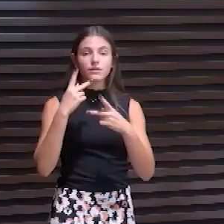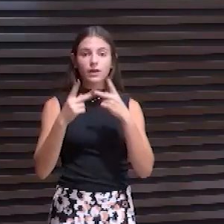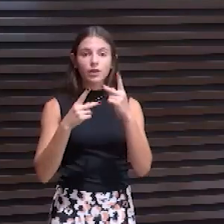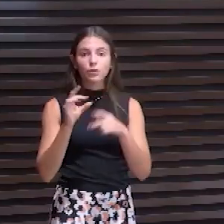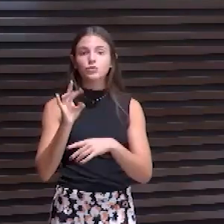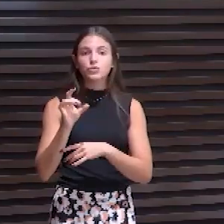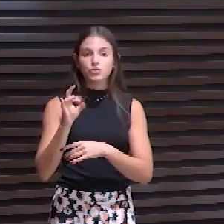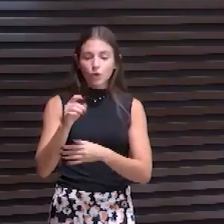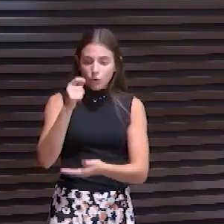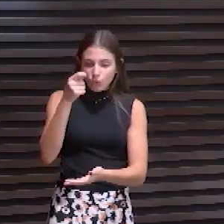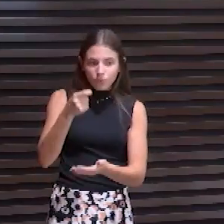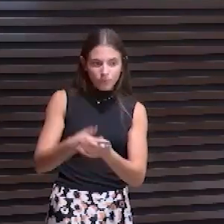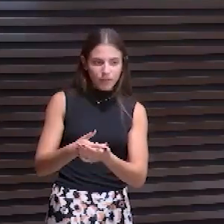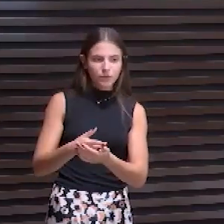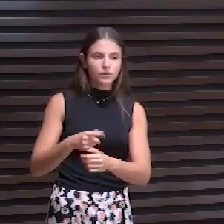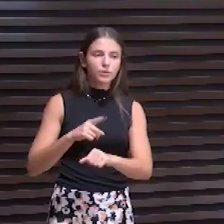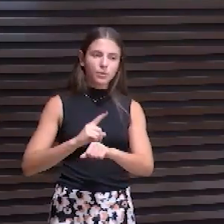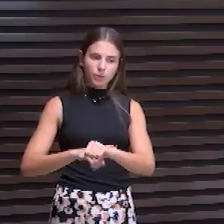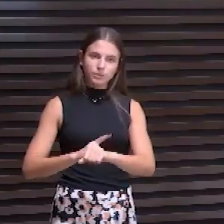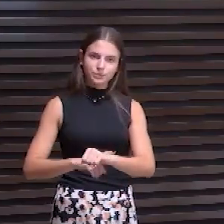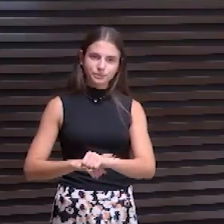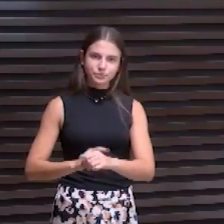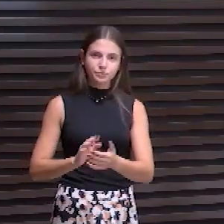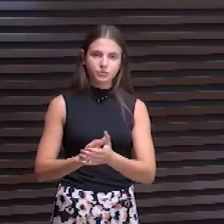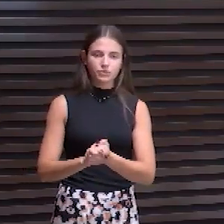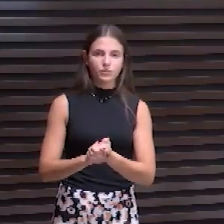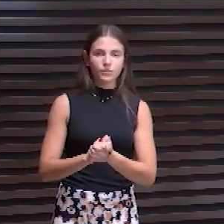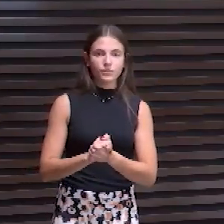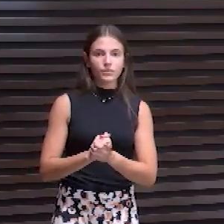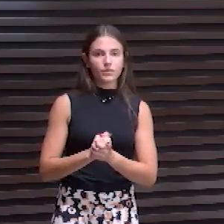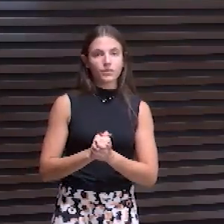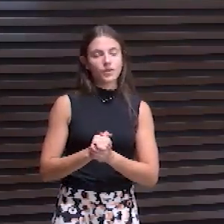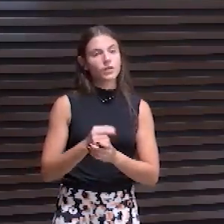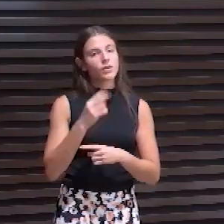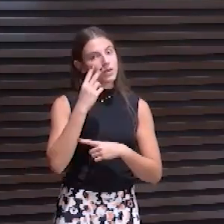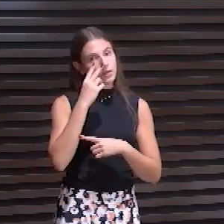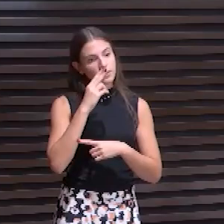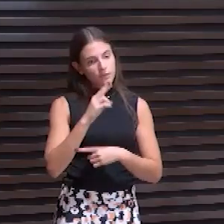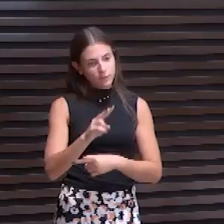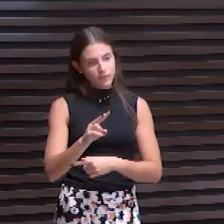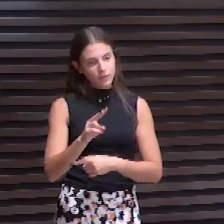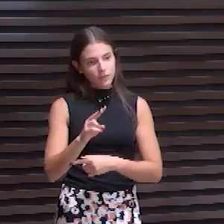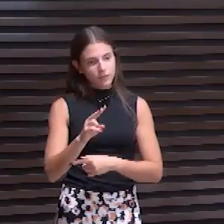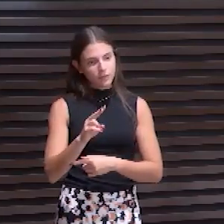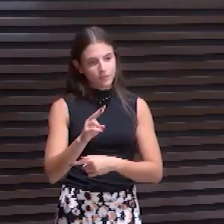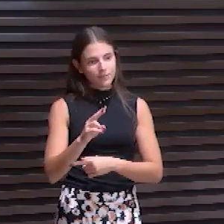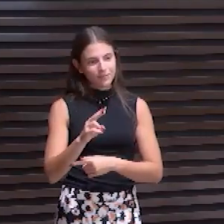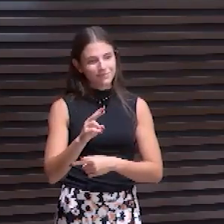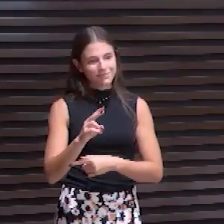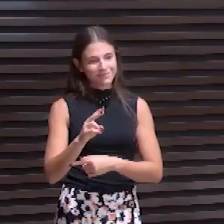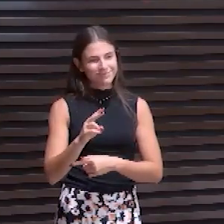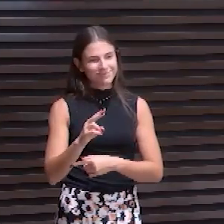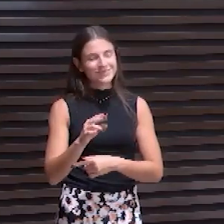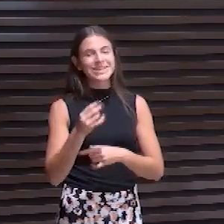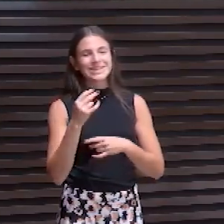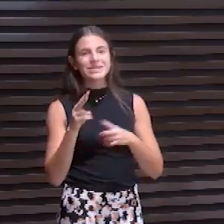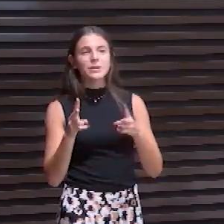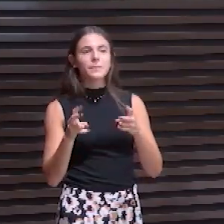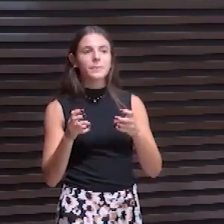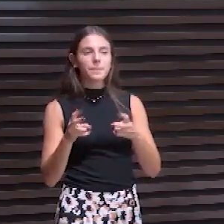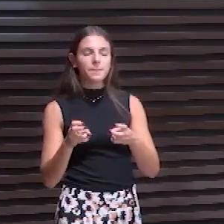nós observarmos o que o profeta Isaías diz no capítulo 61, é que o Messias viria para evangelizar os